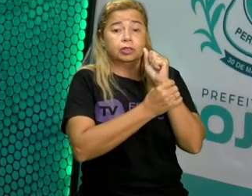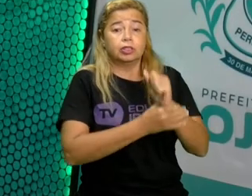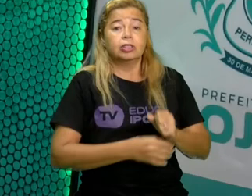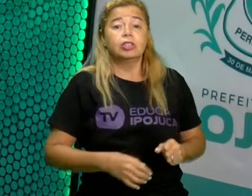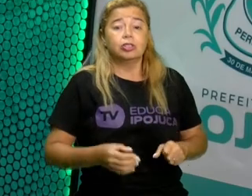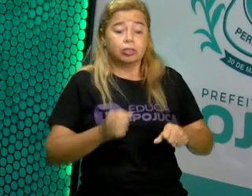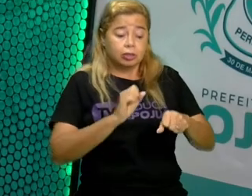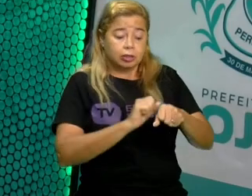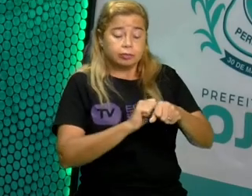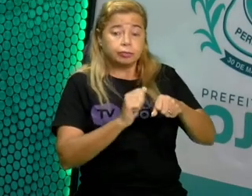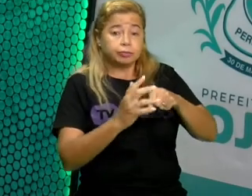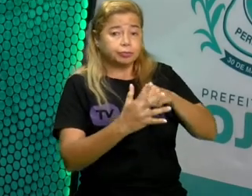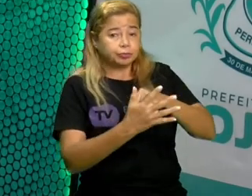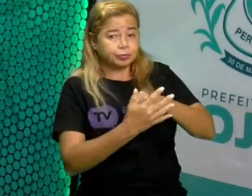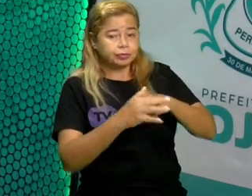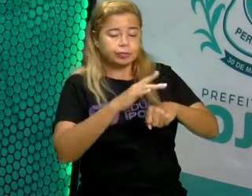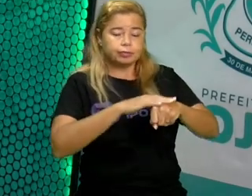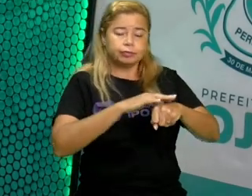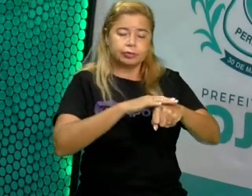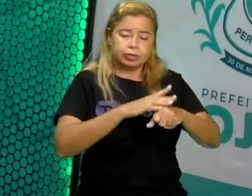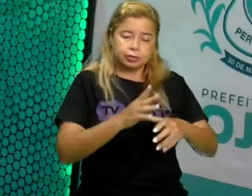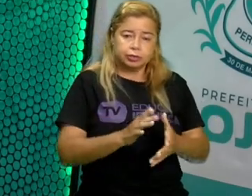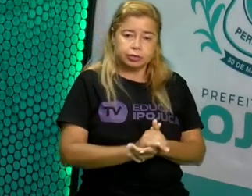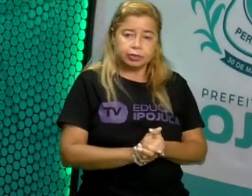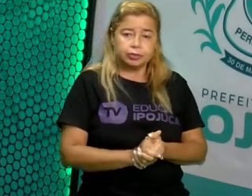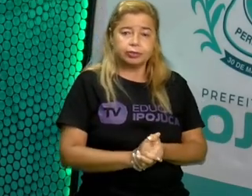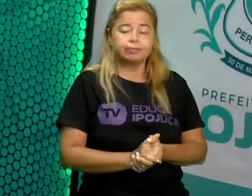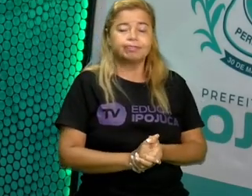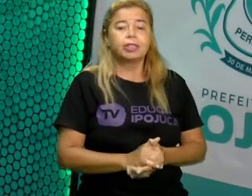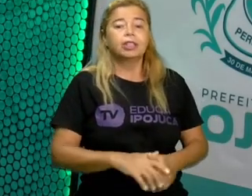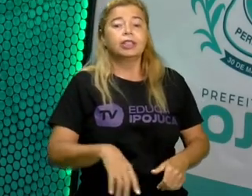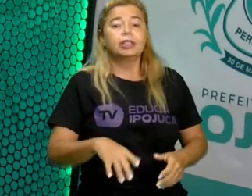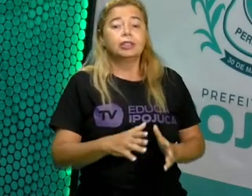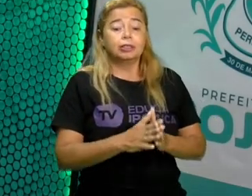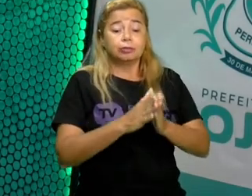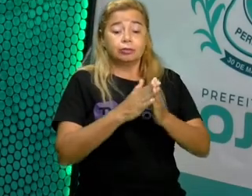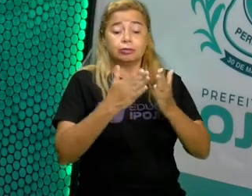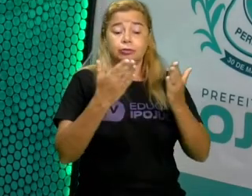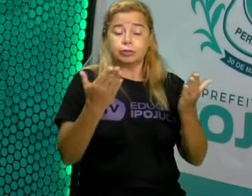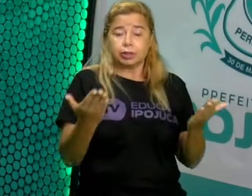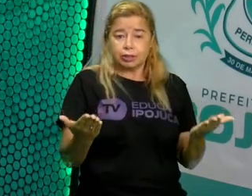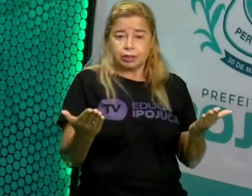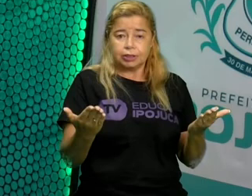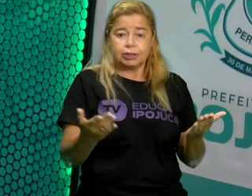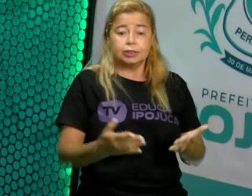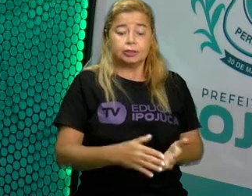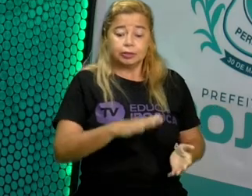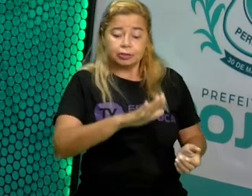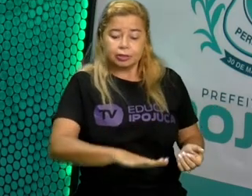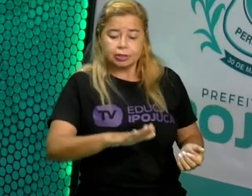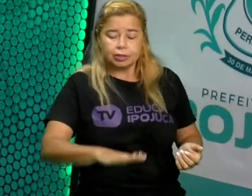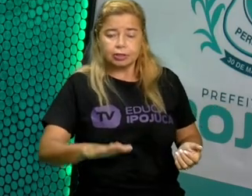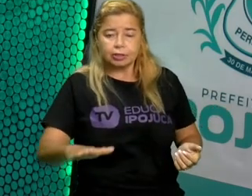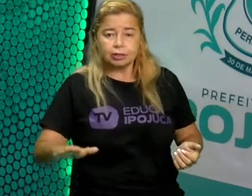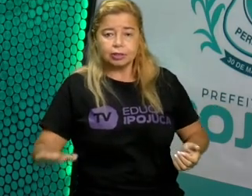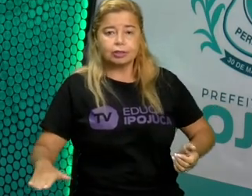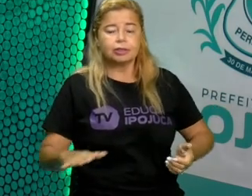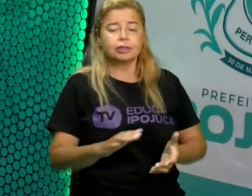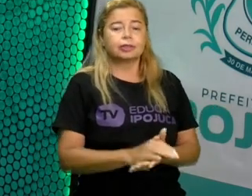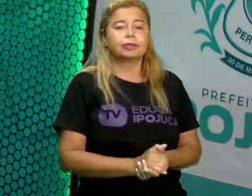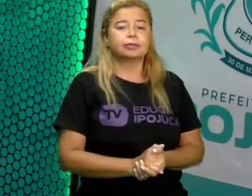embora então temos a ele ilustração e esse livro é indicado para as crianças